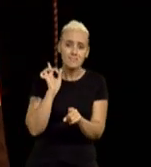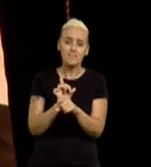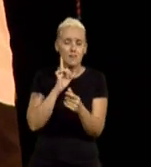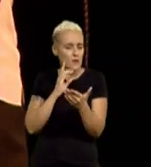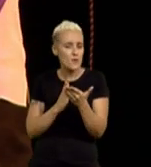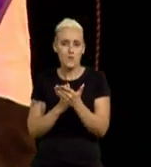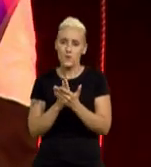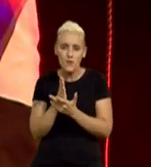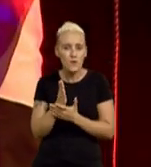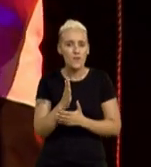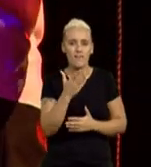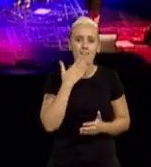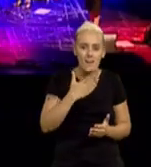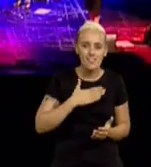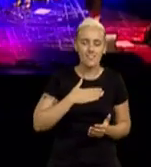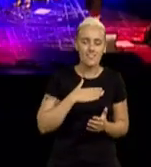the clues.